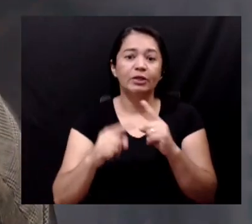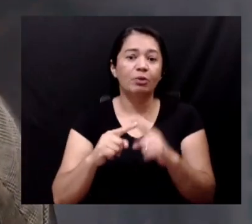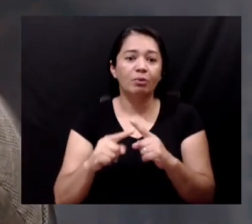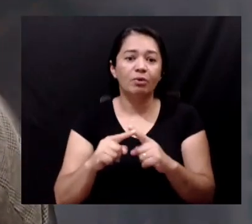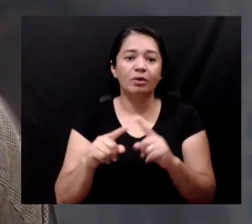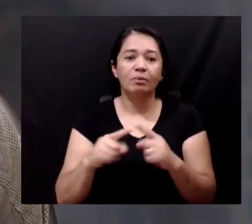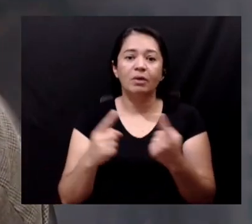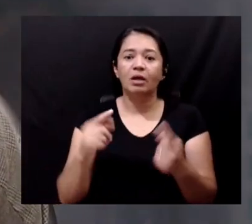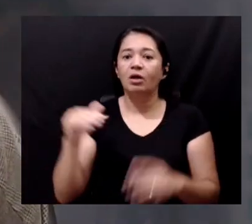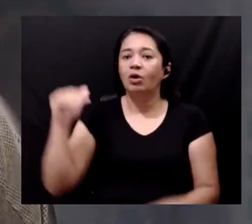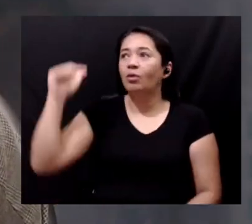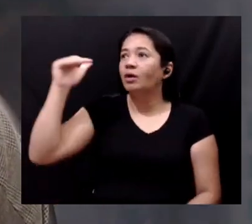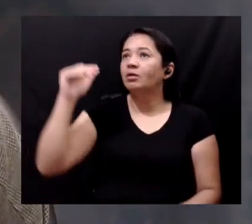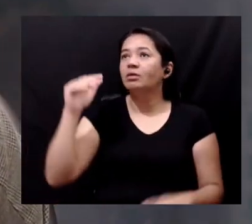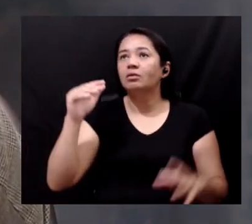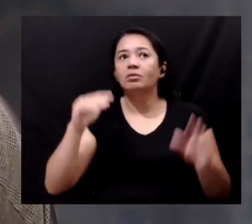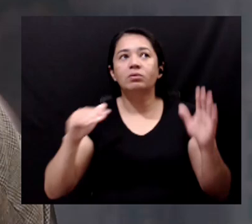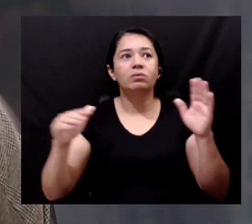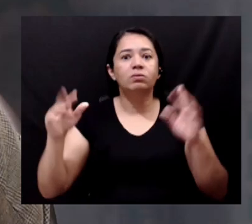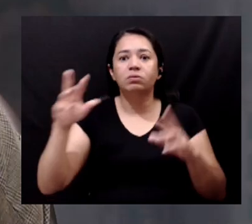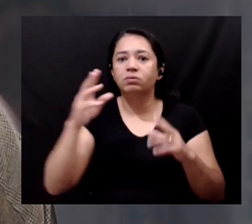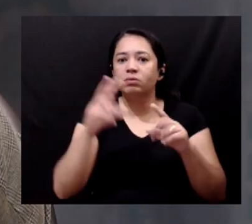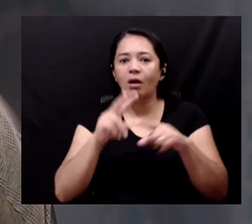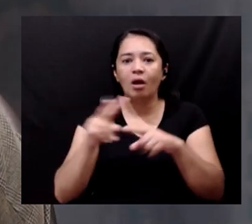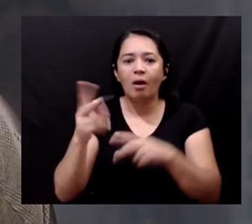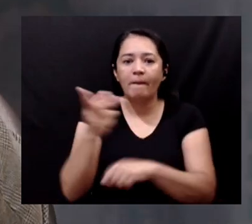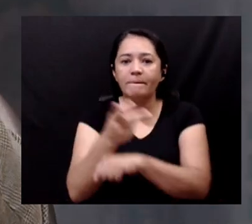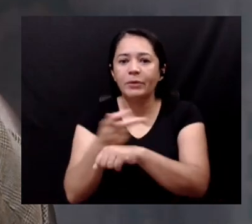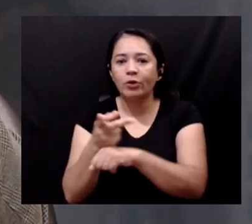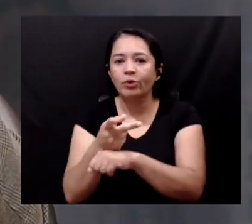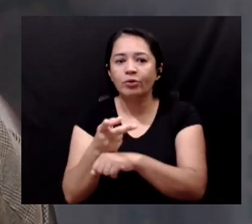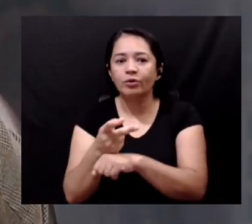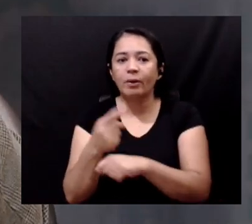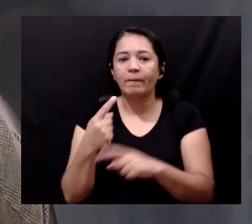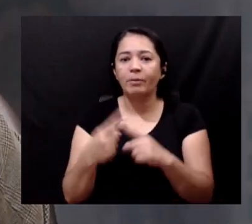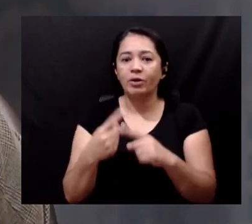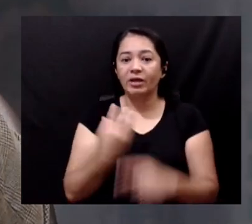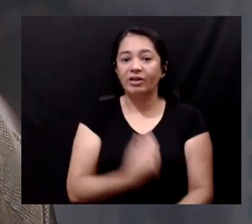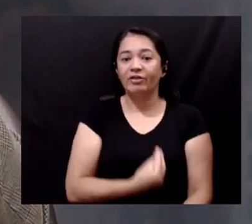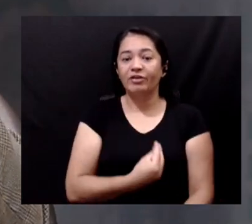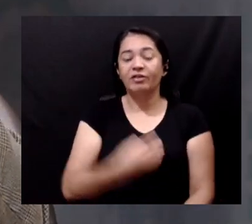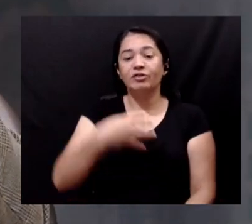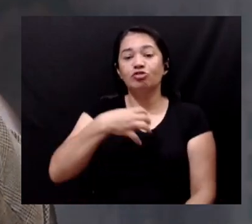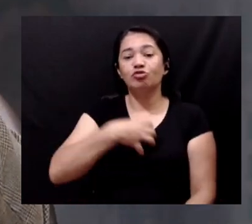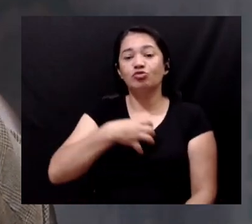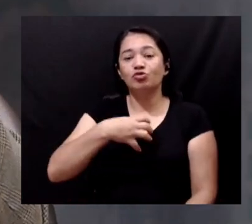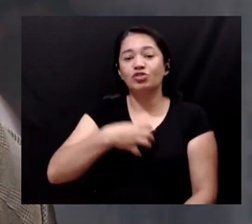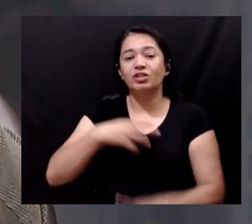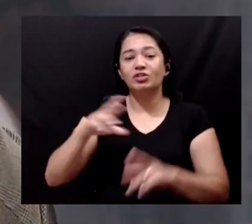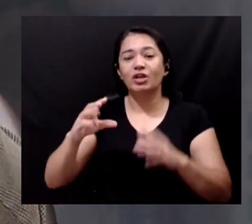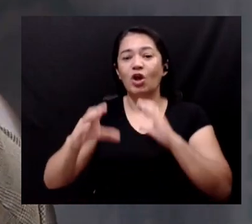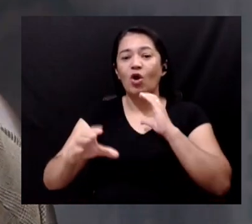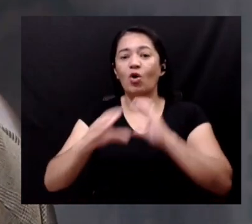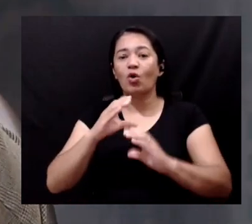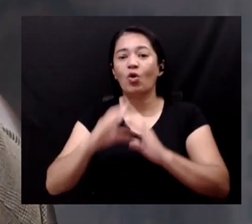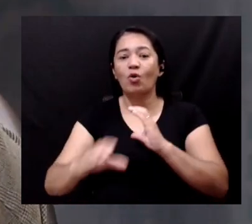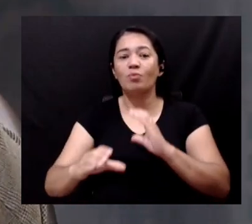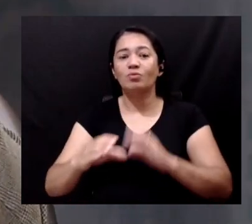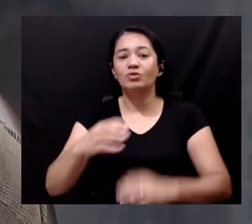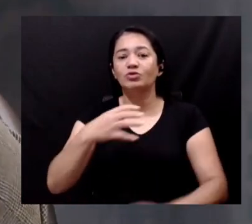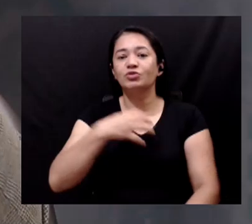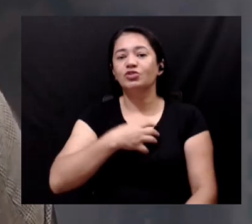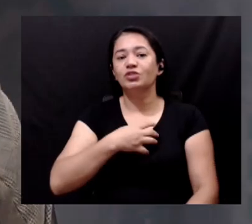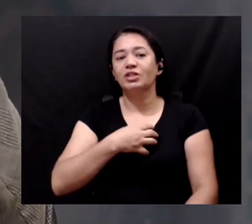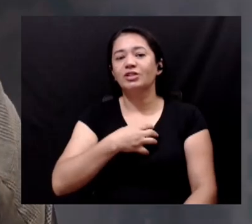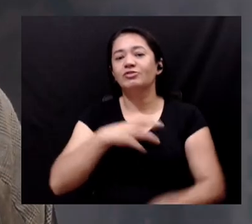ali procurando, porque ele estava ele vive de um outro jeito, se comunica de uma outra maneira.